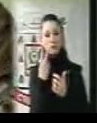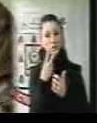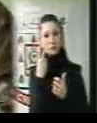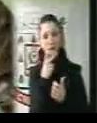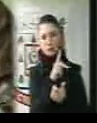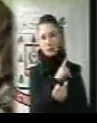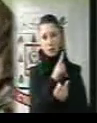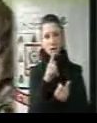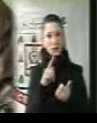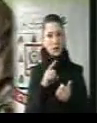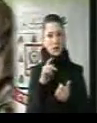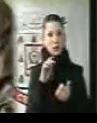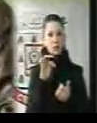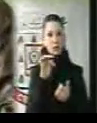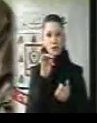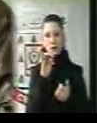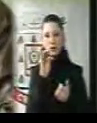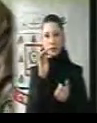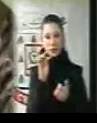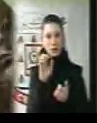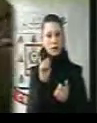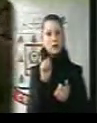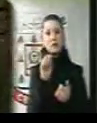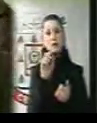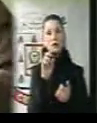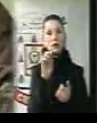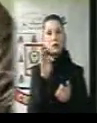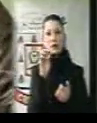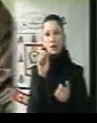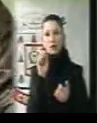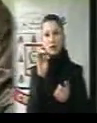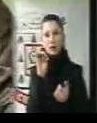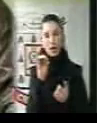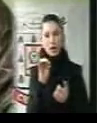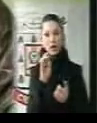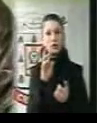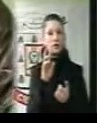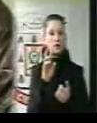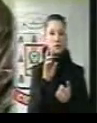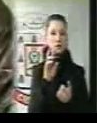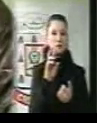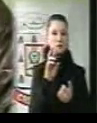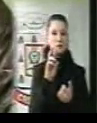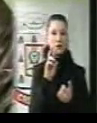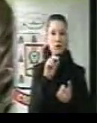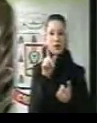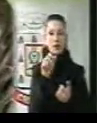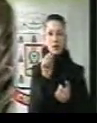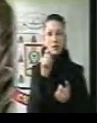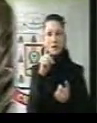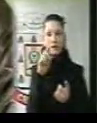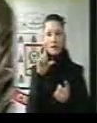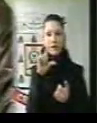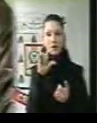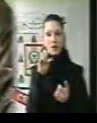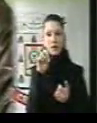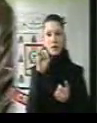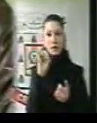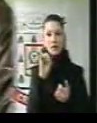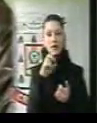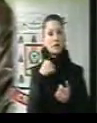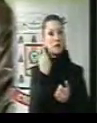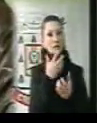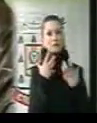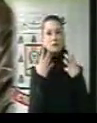vice-presidente, Tita Belloli, Tati, Zappellini, nós estamos com o senhor e queremos fazer